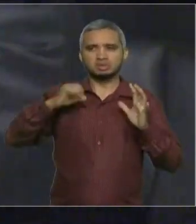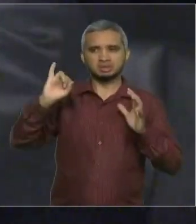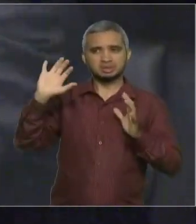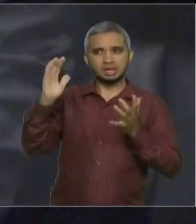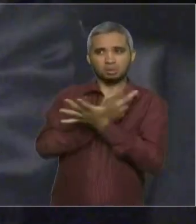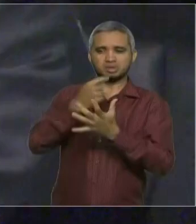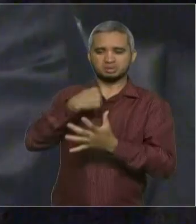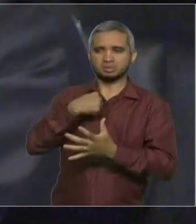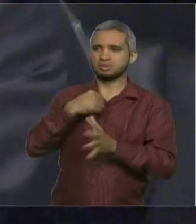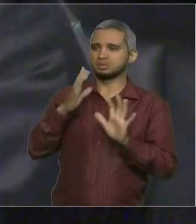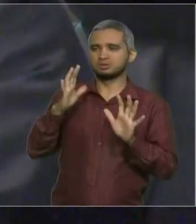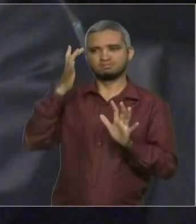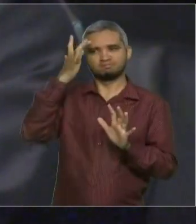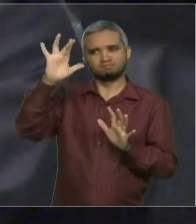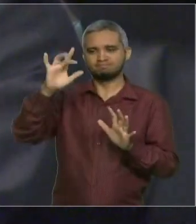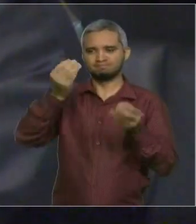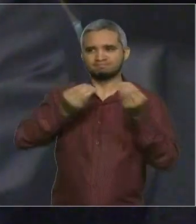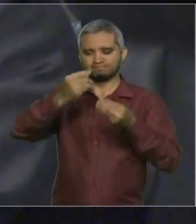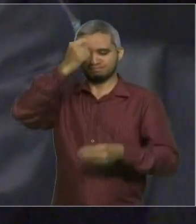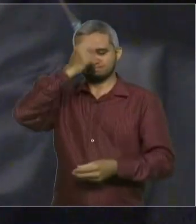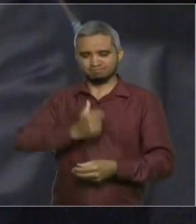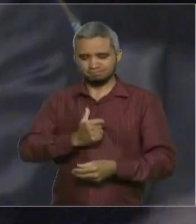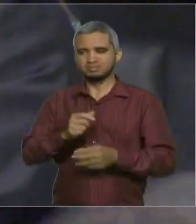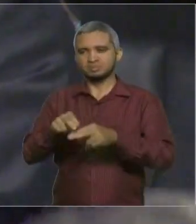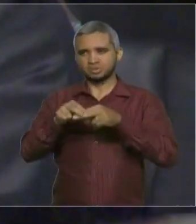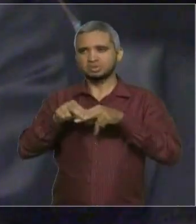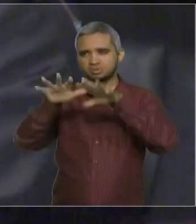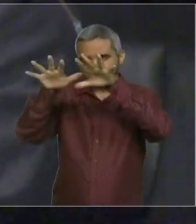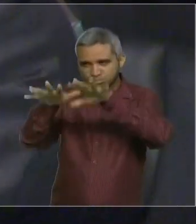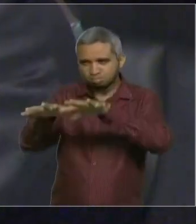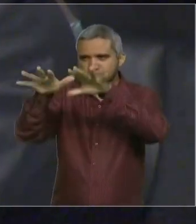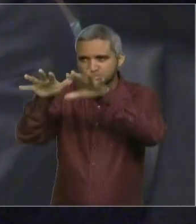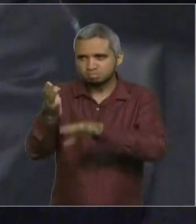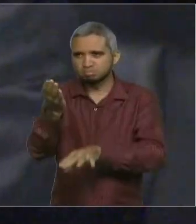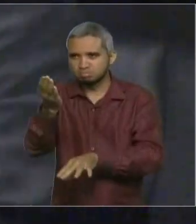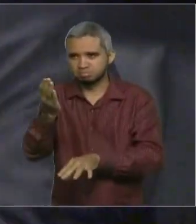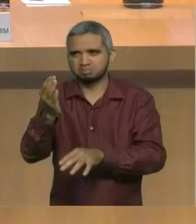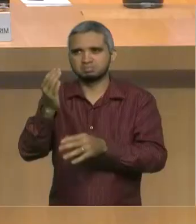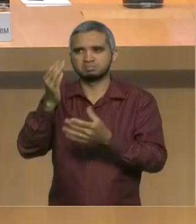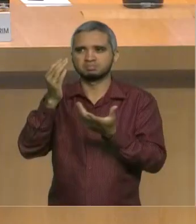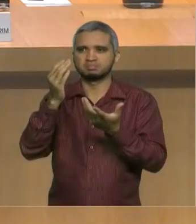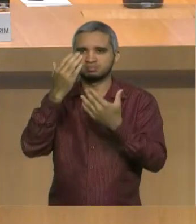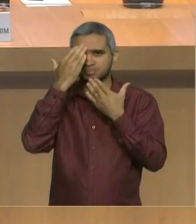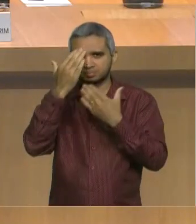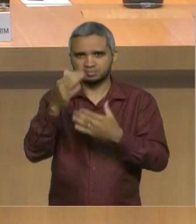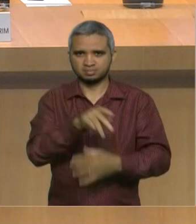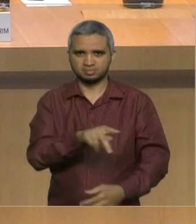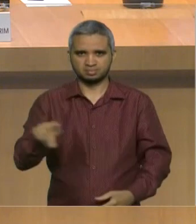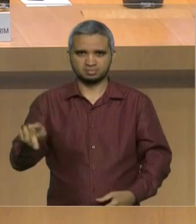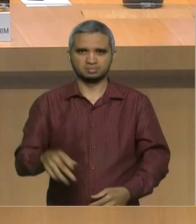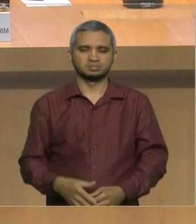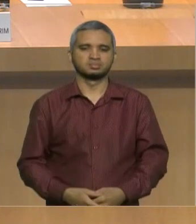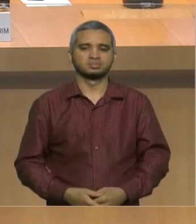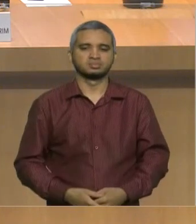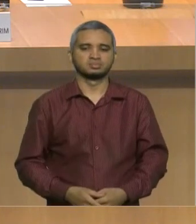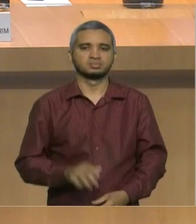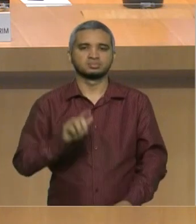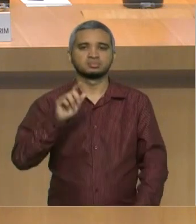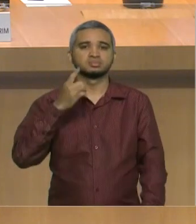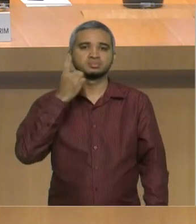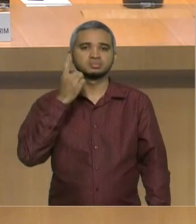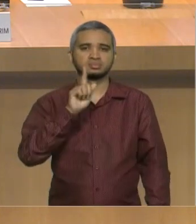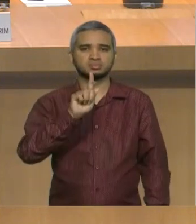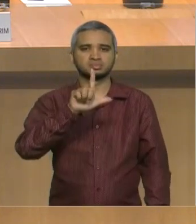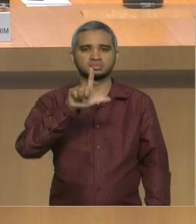isso, eu faço essa reverência a Vossa Excelência, deputado André. Muito obrigado, senhor presidente. Deputado Glauber. Senhor presidente, Questão de ordem